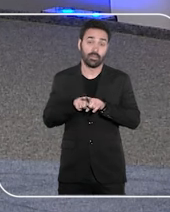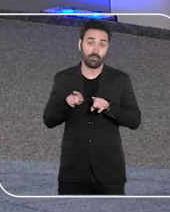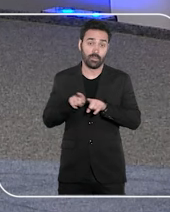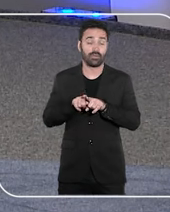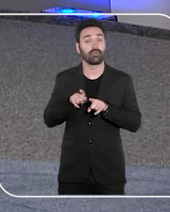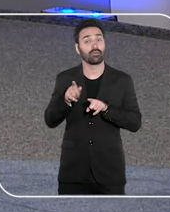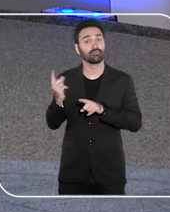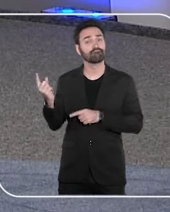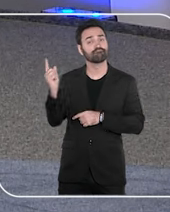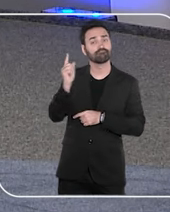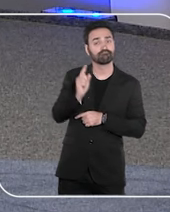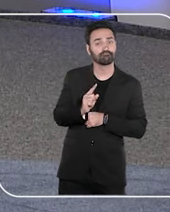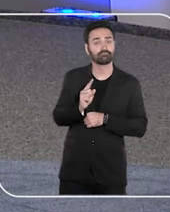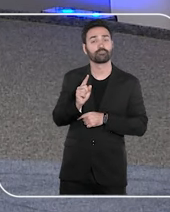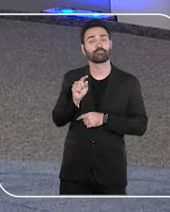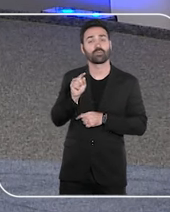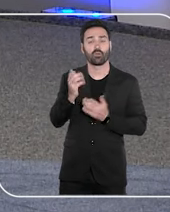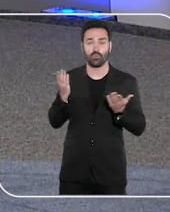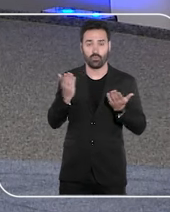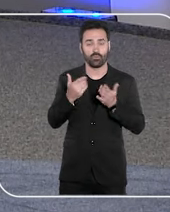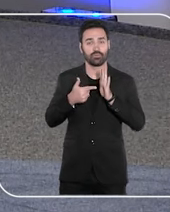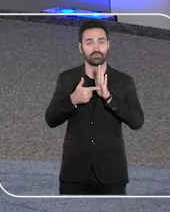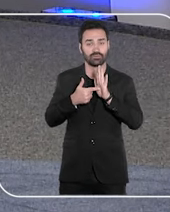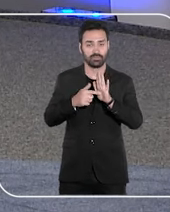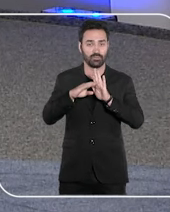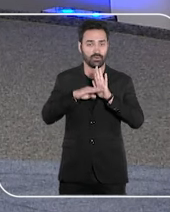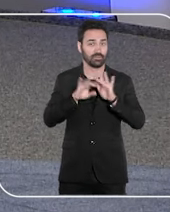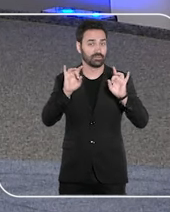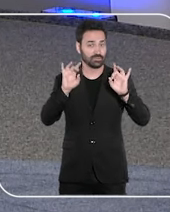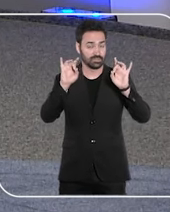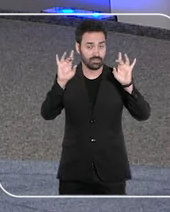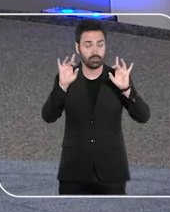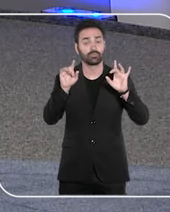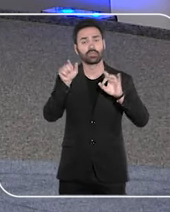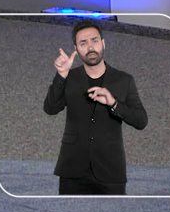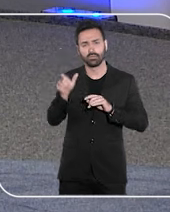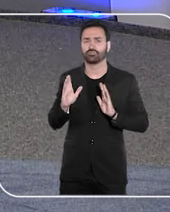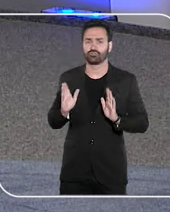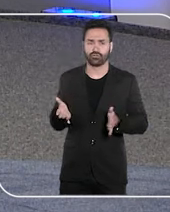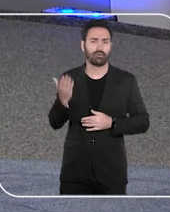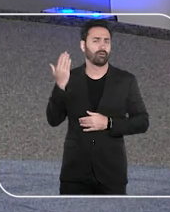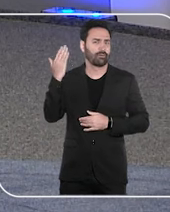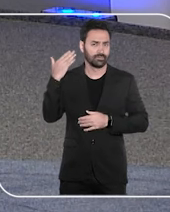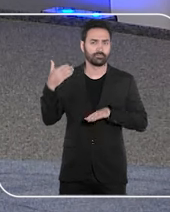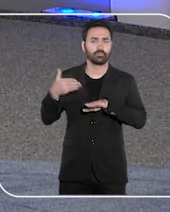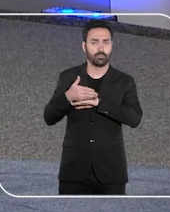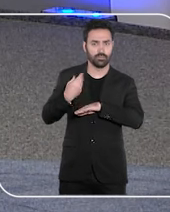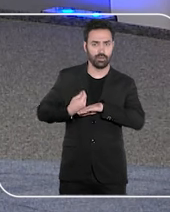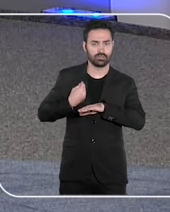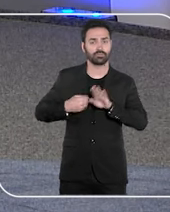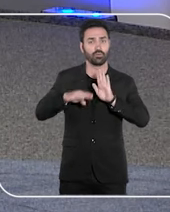esta edição especial do Entender Direito, ele que também já participou conosco em outras oportunidades,